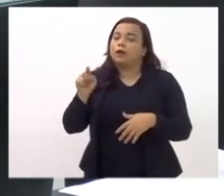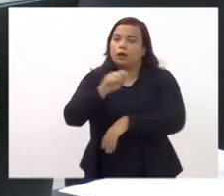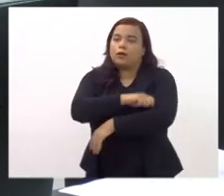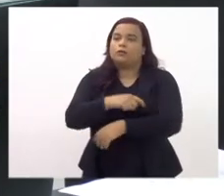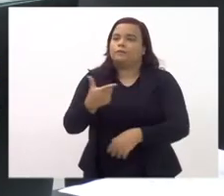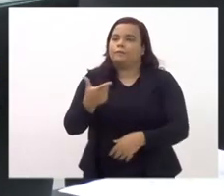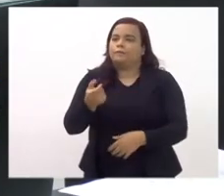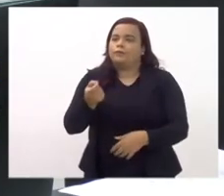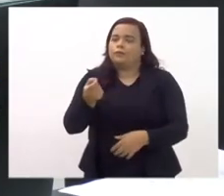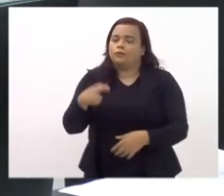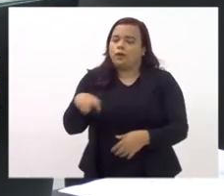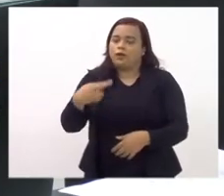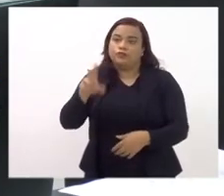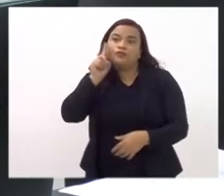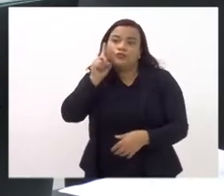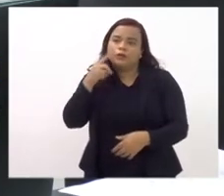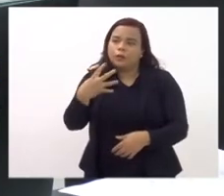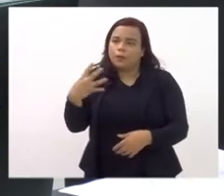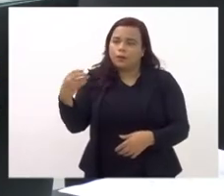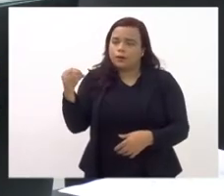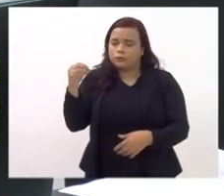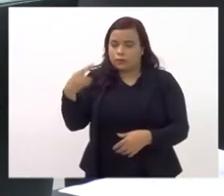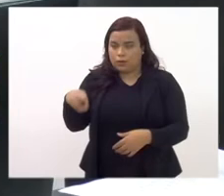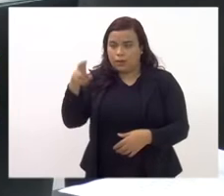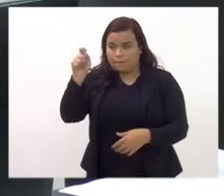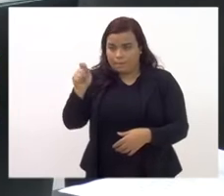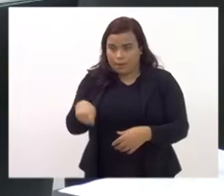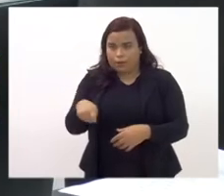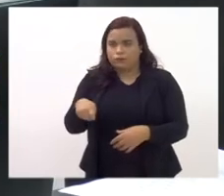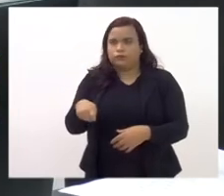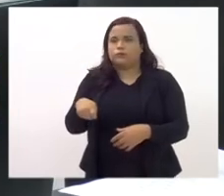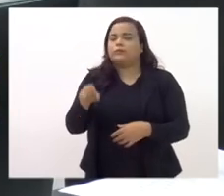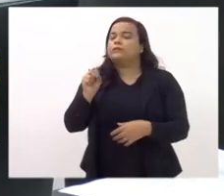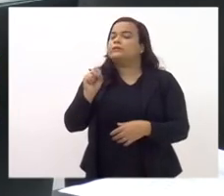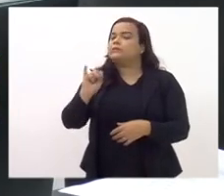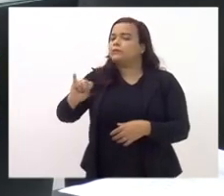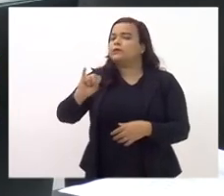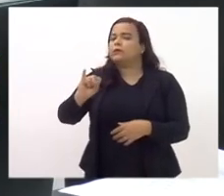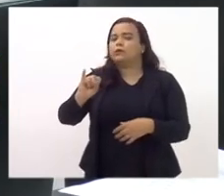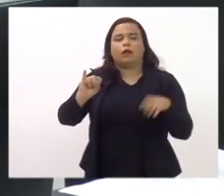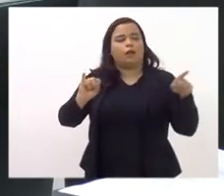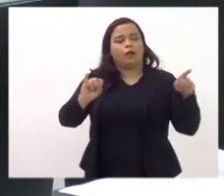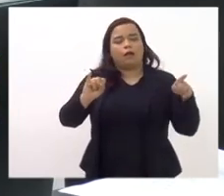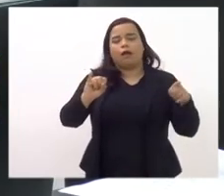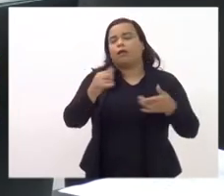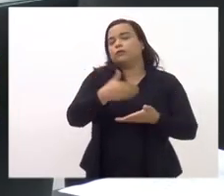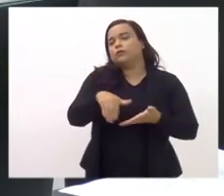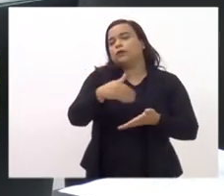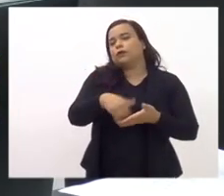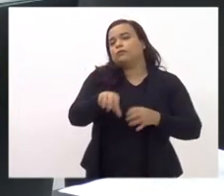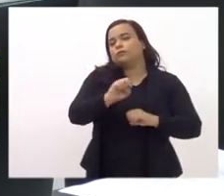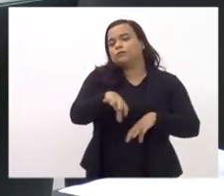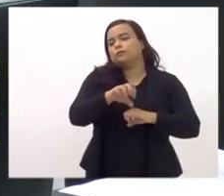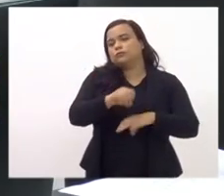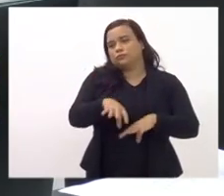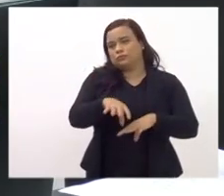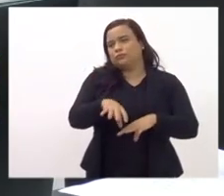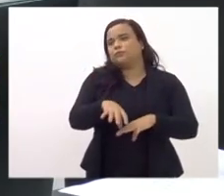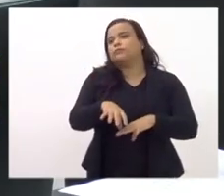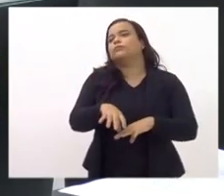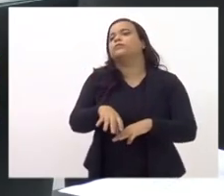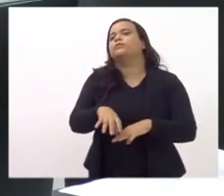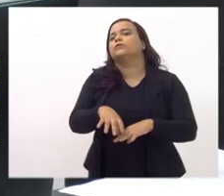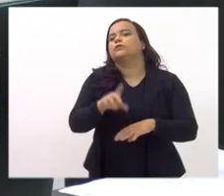dia, R$ 400 por mês, se isso fosse custeado pela Secretaria de Estado de Educação, o valor, né, seria no máximo